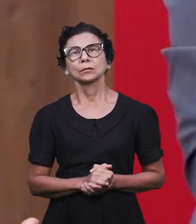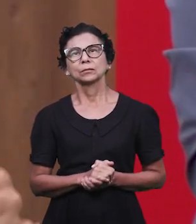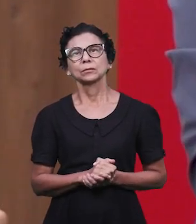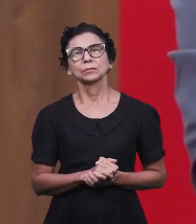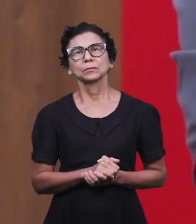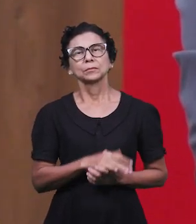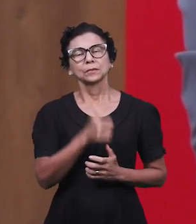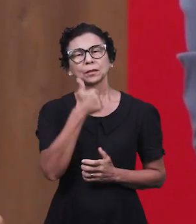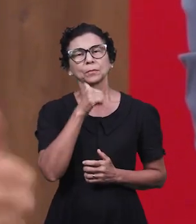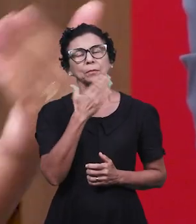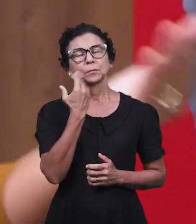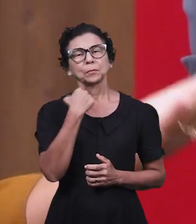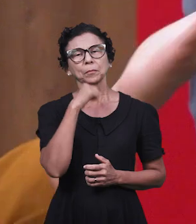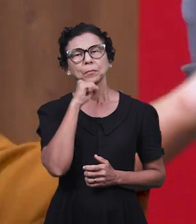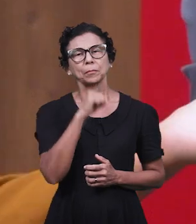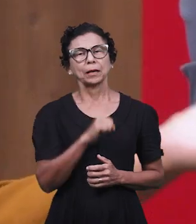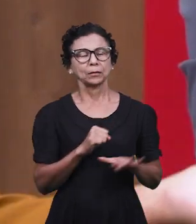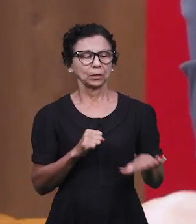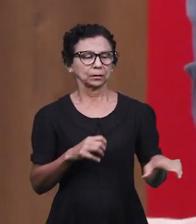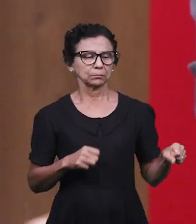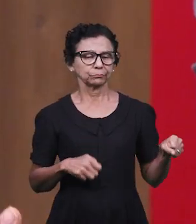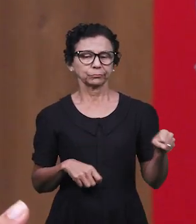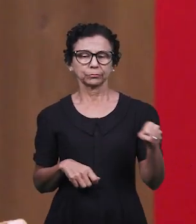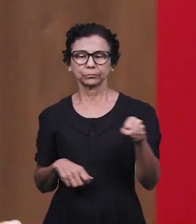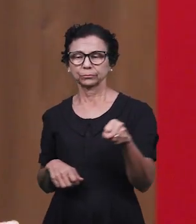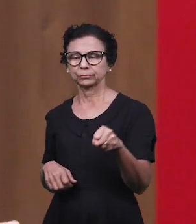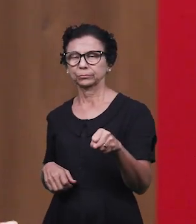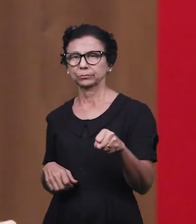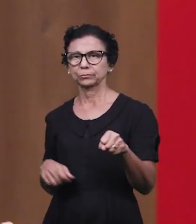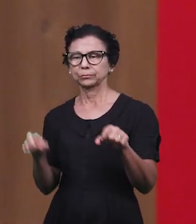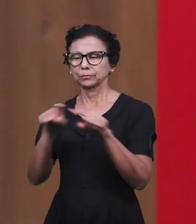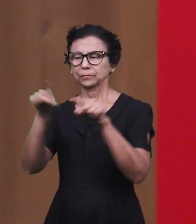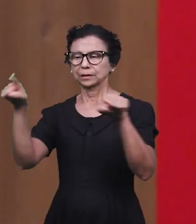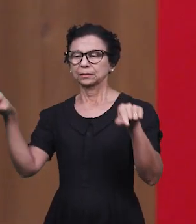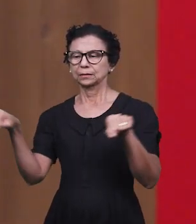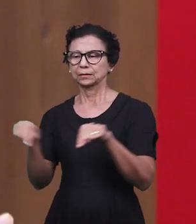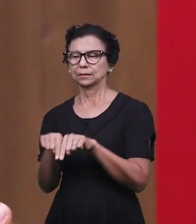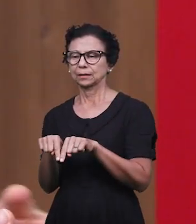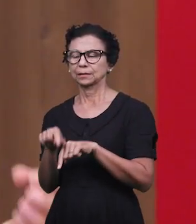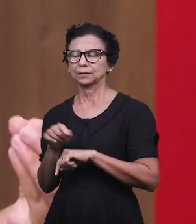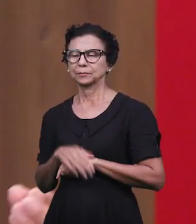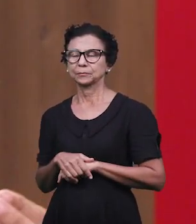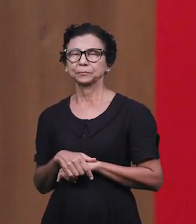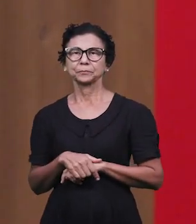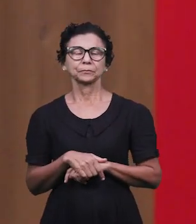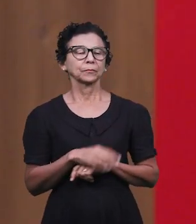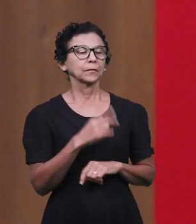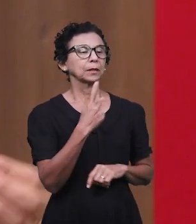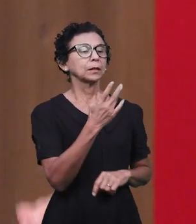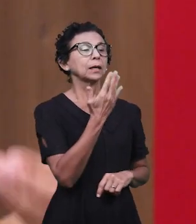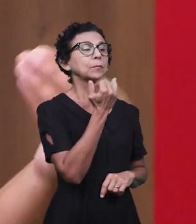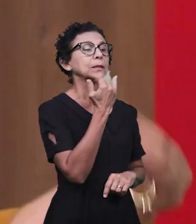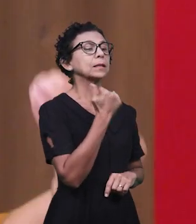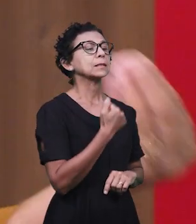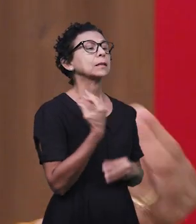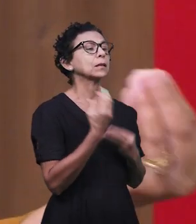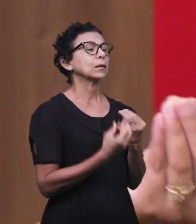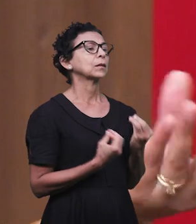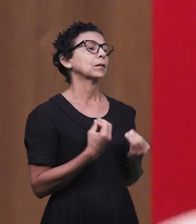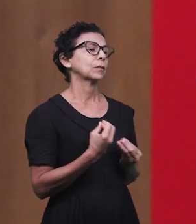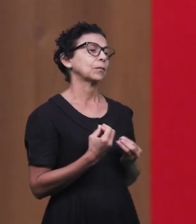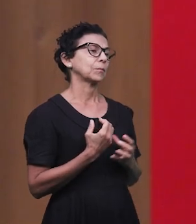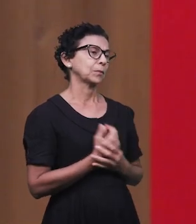nosso consultório, ou até mesmo as pessoas adultas, o que a gente gosta sempre de perguntar é como que anda a